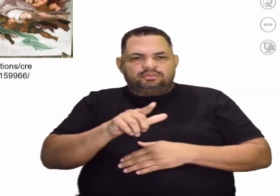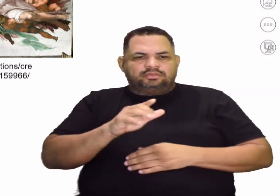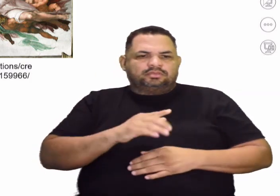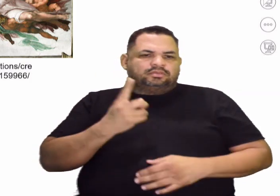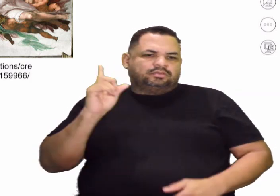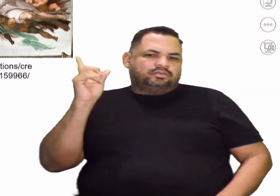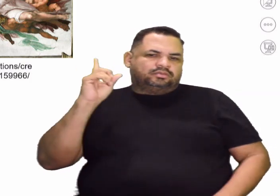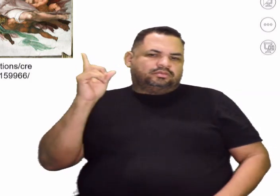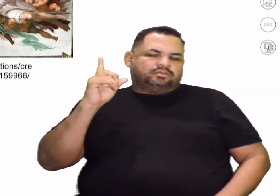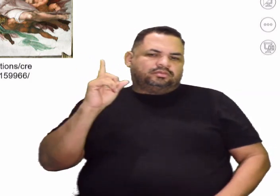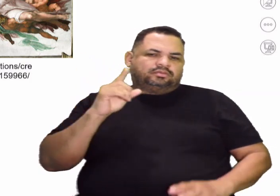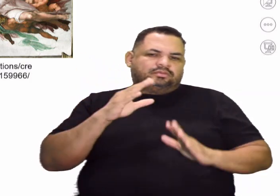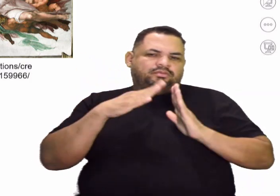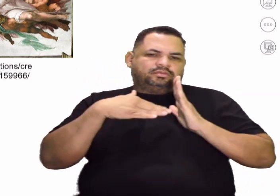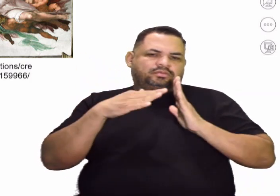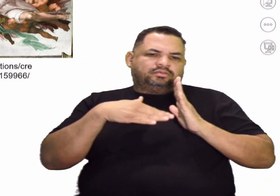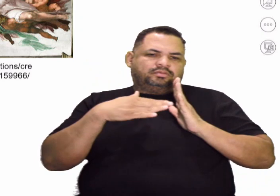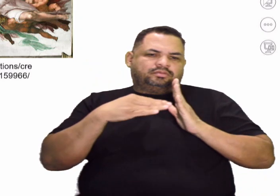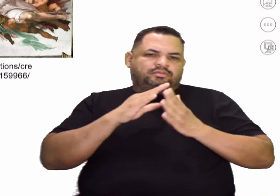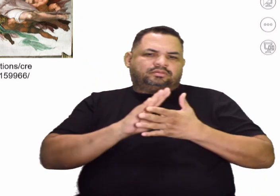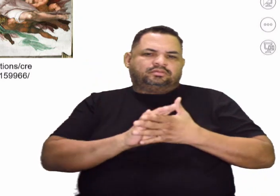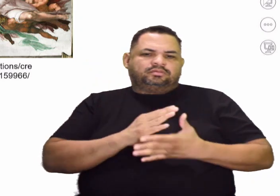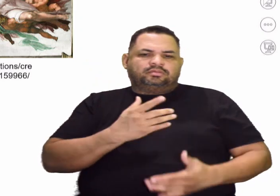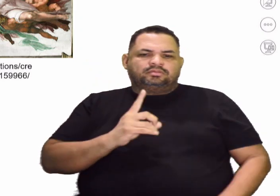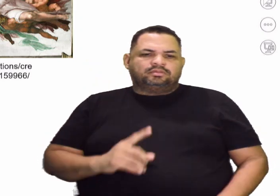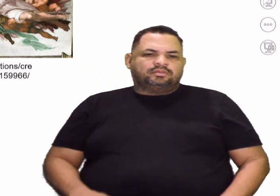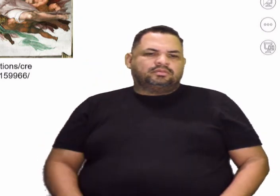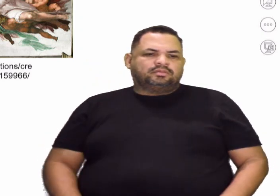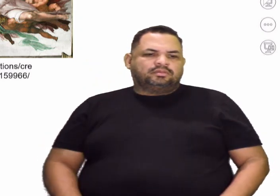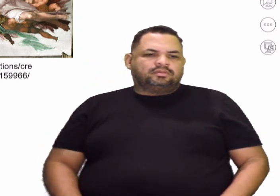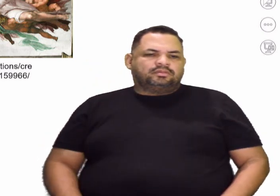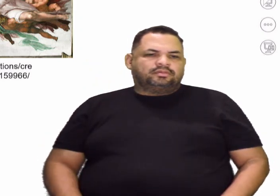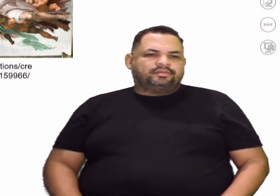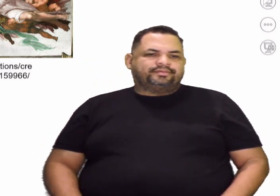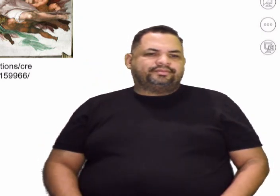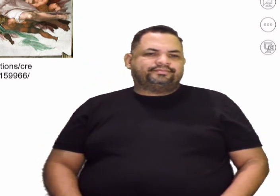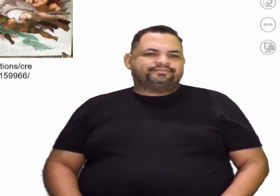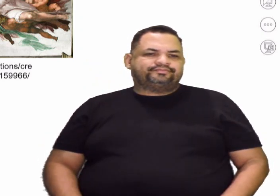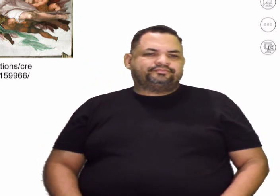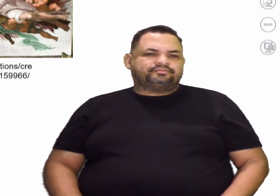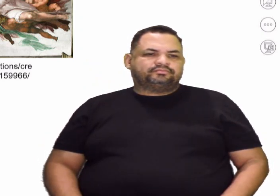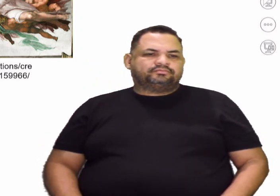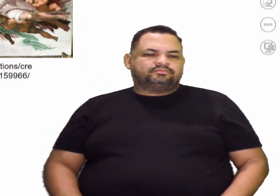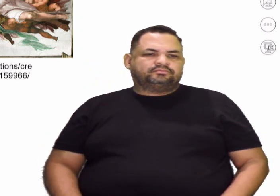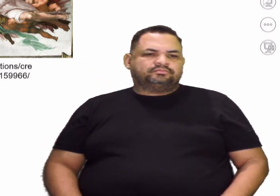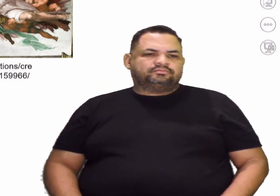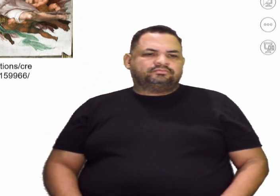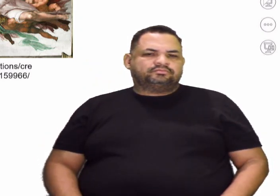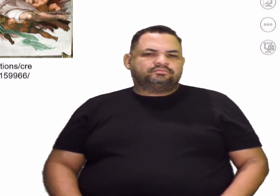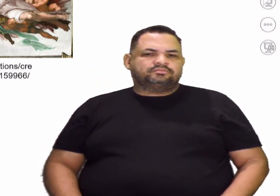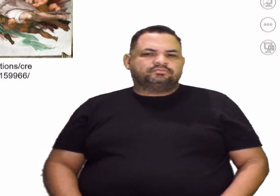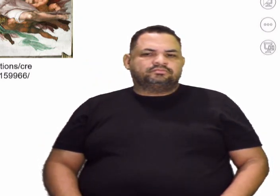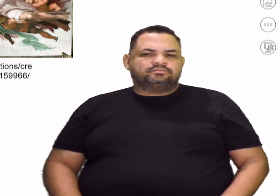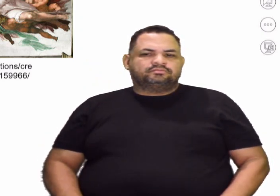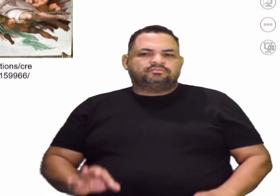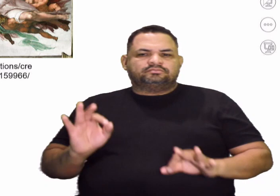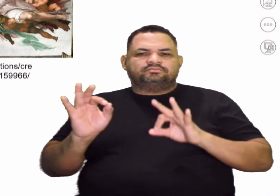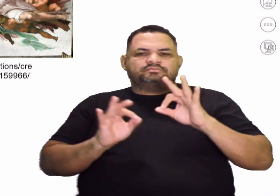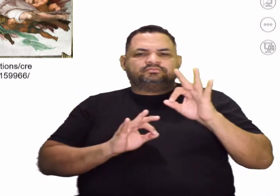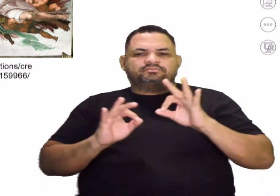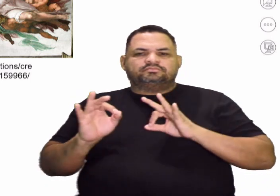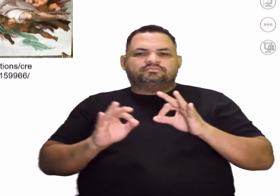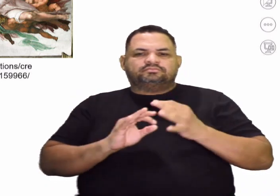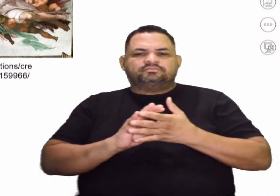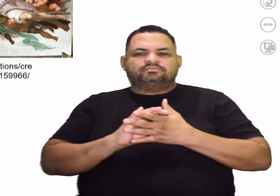Olha aqui, ó, essa é a obra, né, de Leonardo da Vinci, Anunciação de André. Aqui é a criação